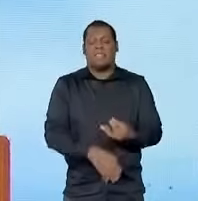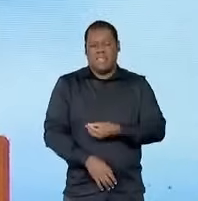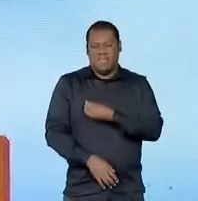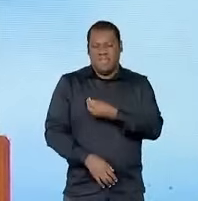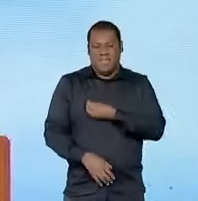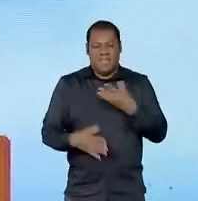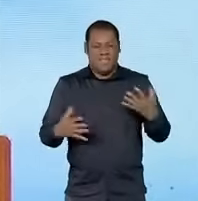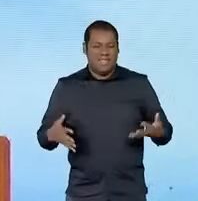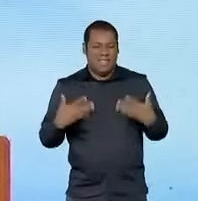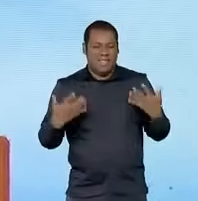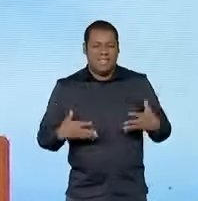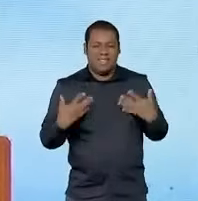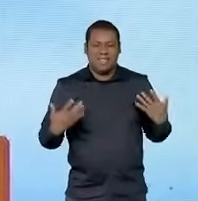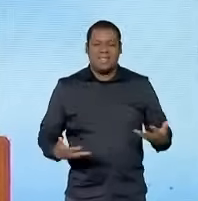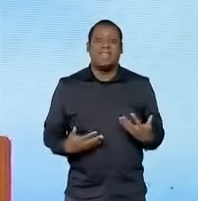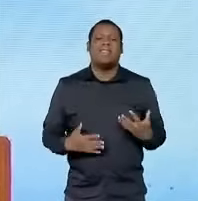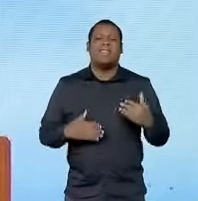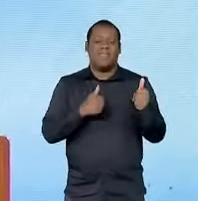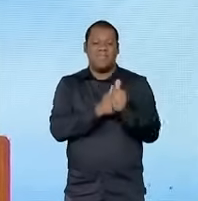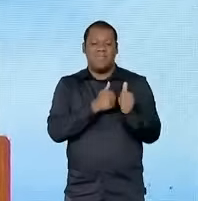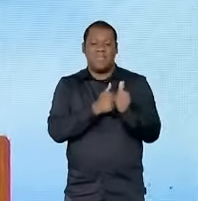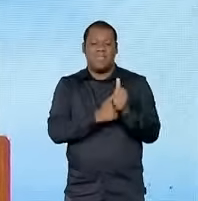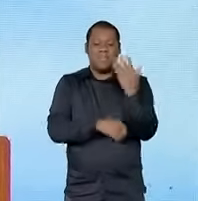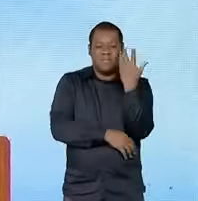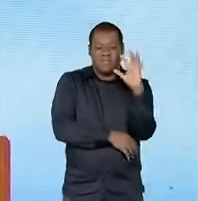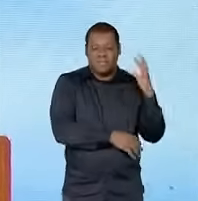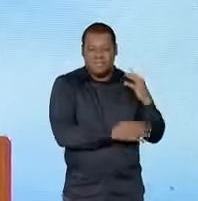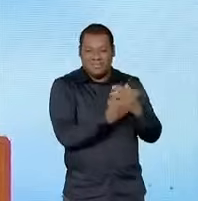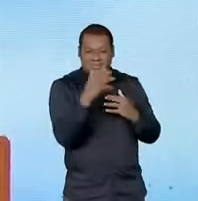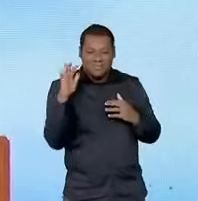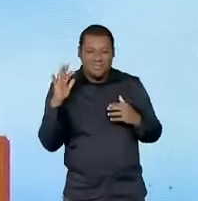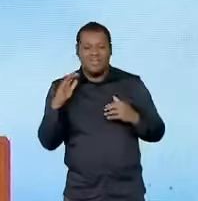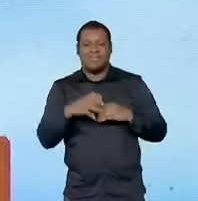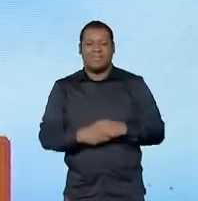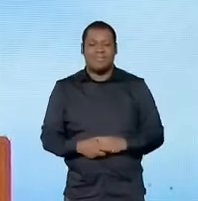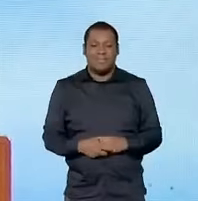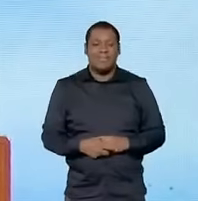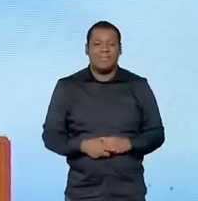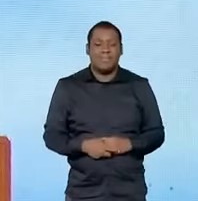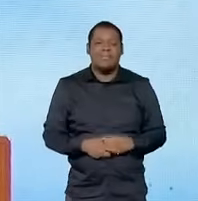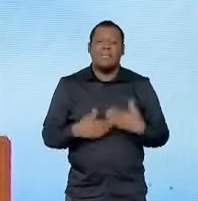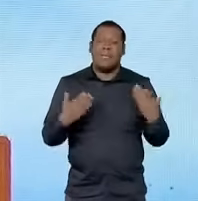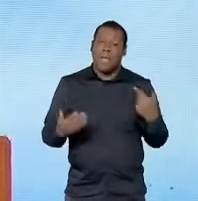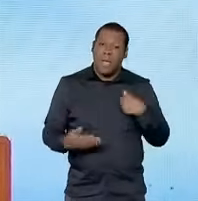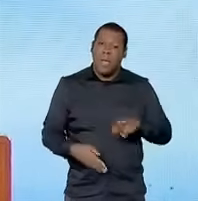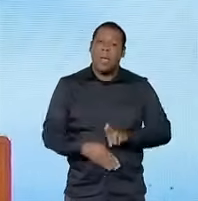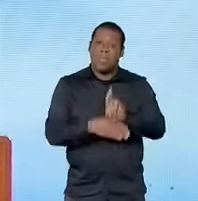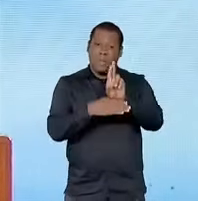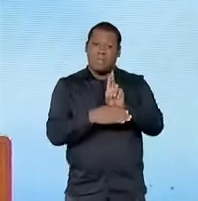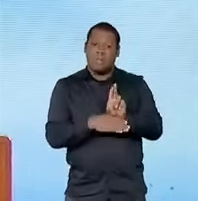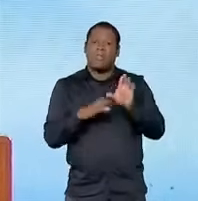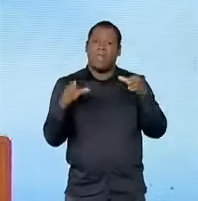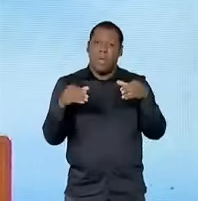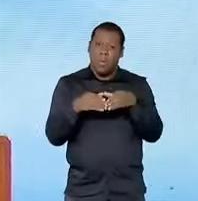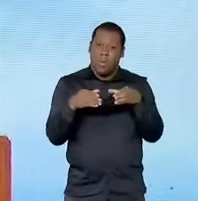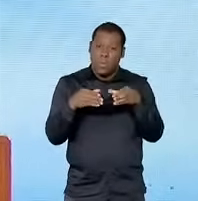em plena harmonia com a natureza. Portanto, em nome do conjunto dos movimentos do